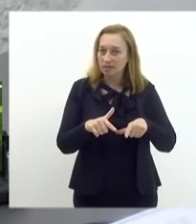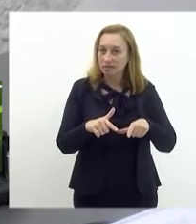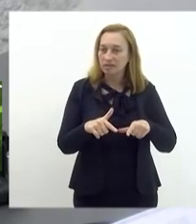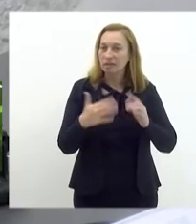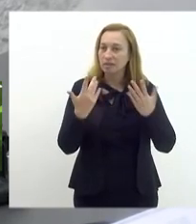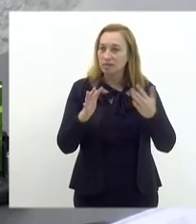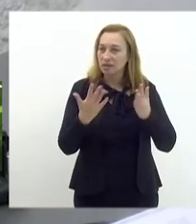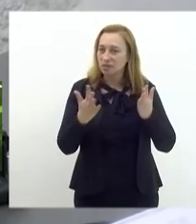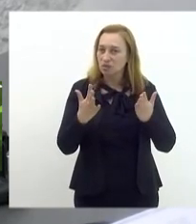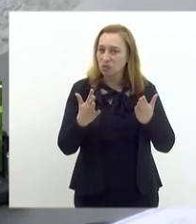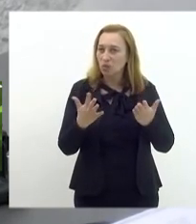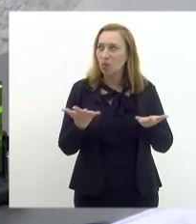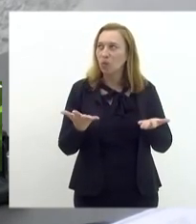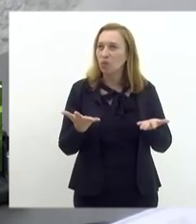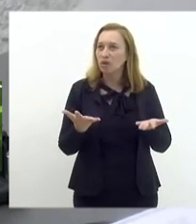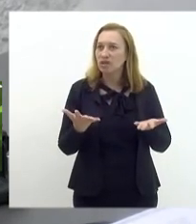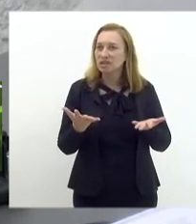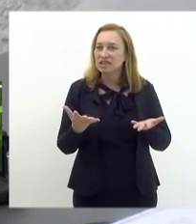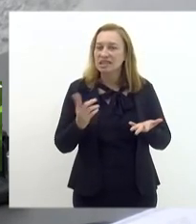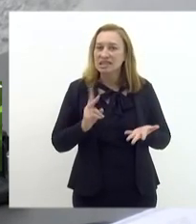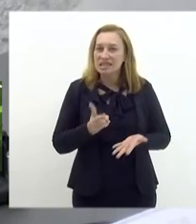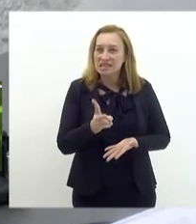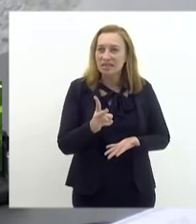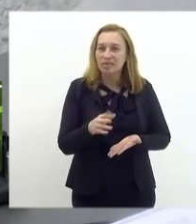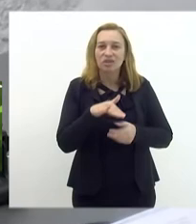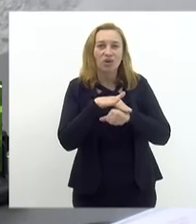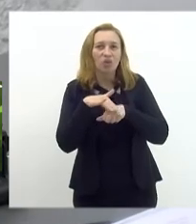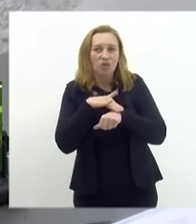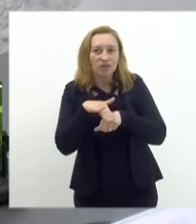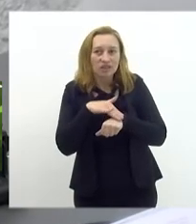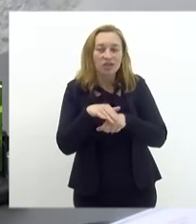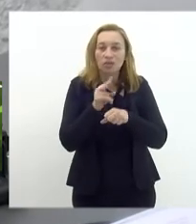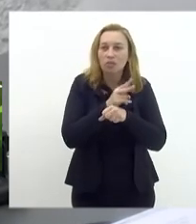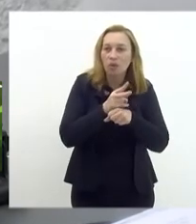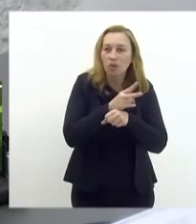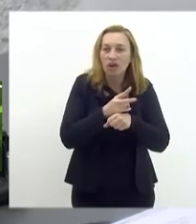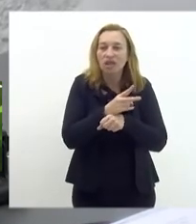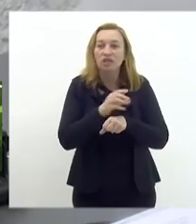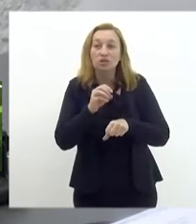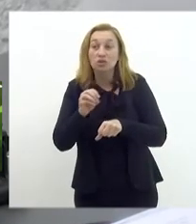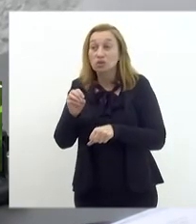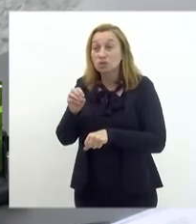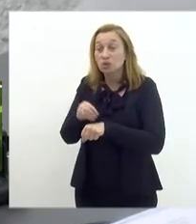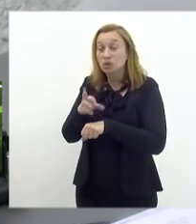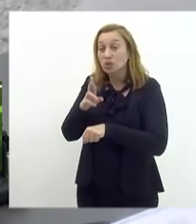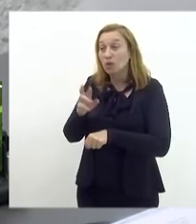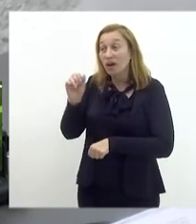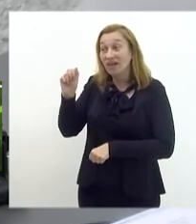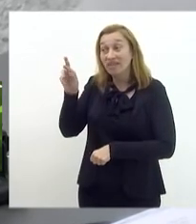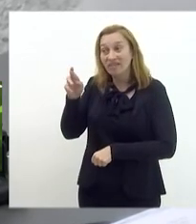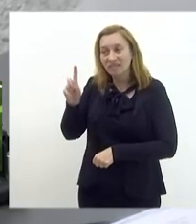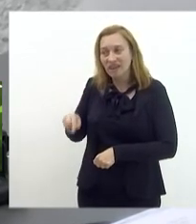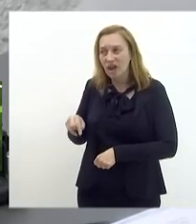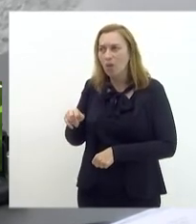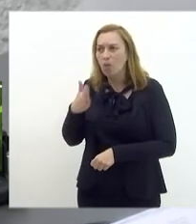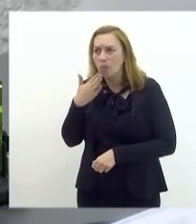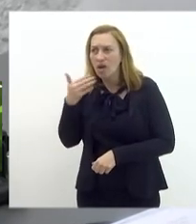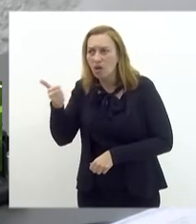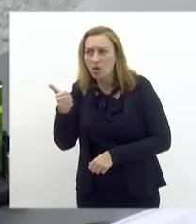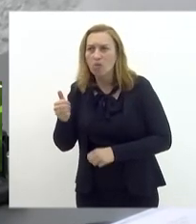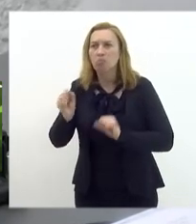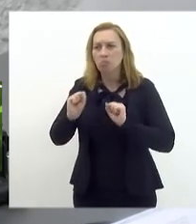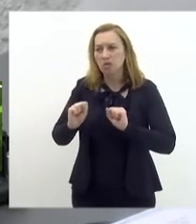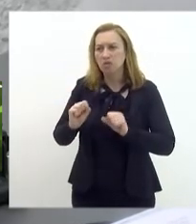aqui com essa... Sempre a gente está conversando e procurando, sabe, doutor André, qual é a contribuição que a gente pode